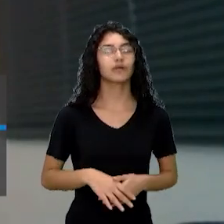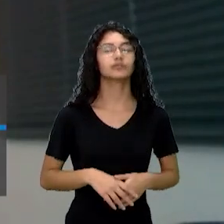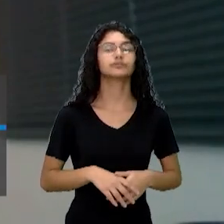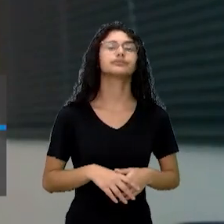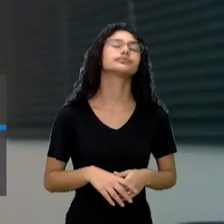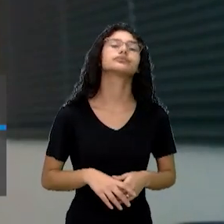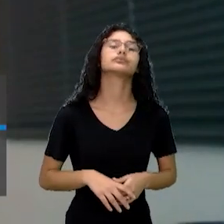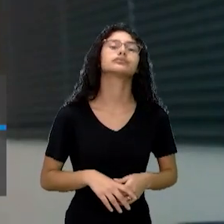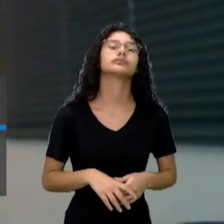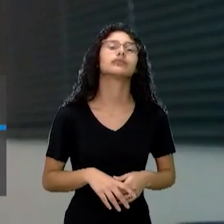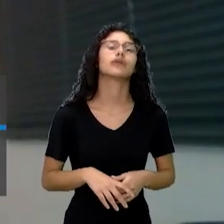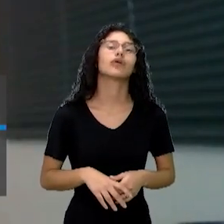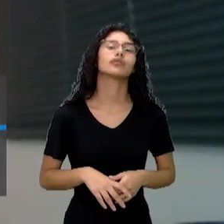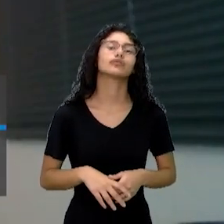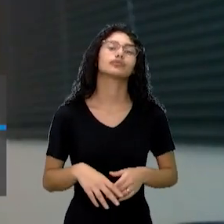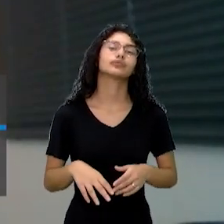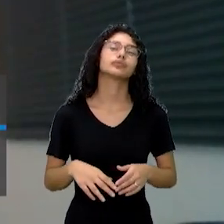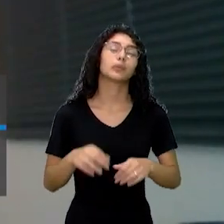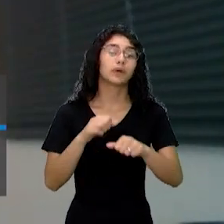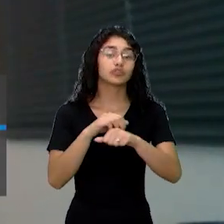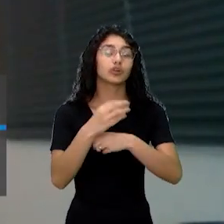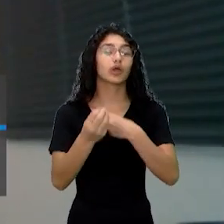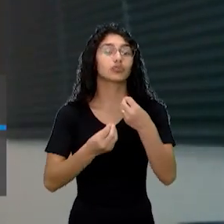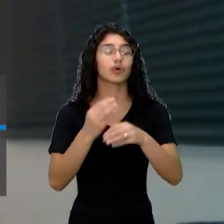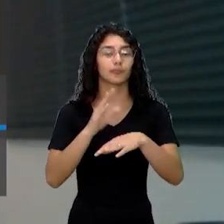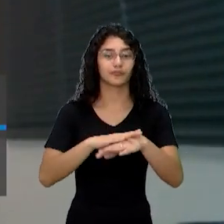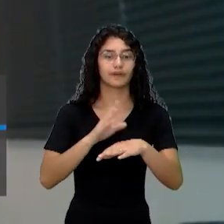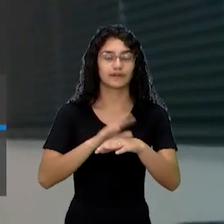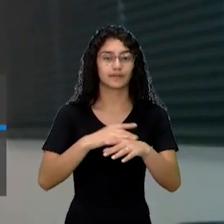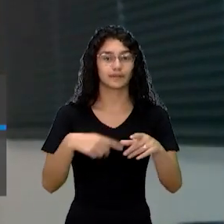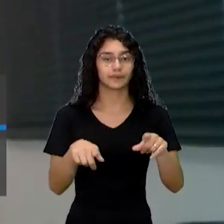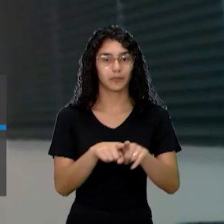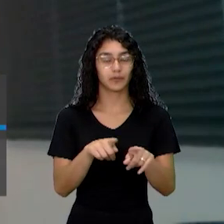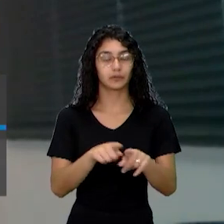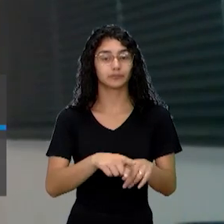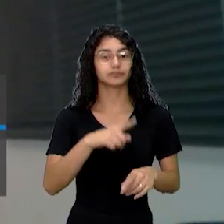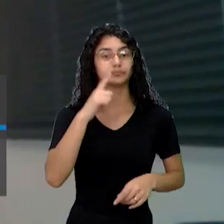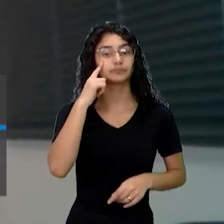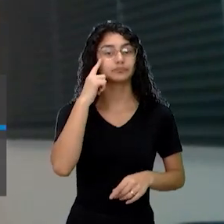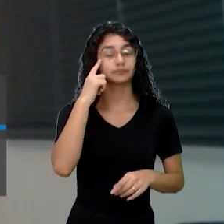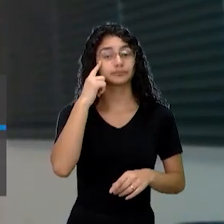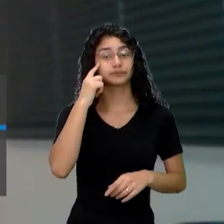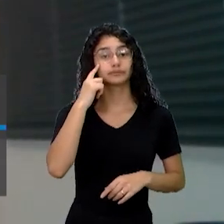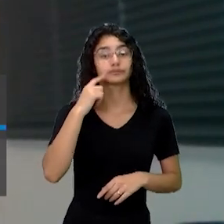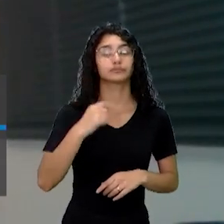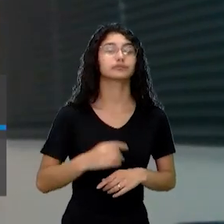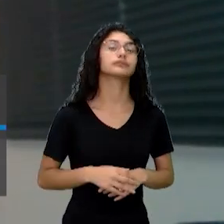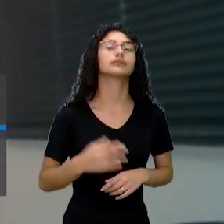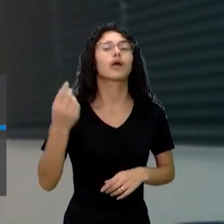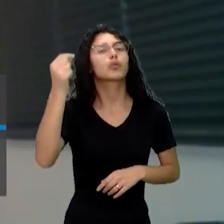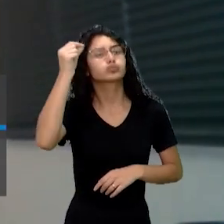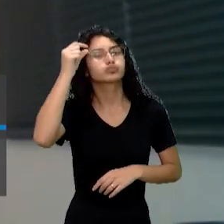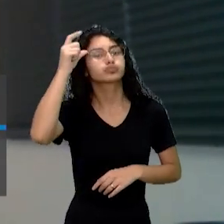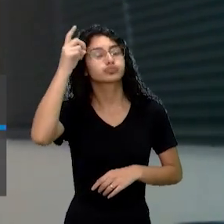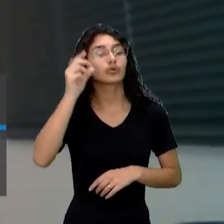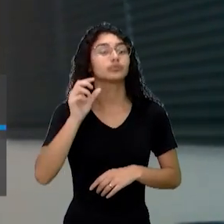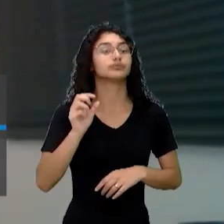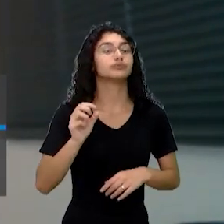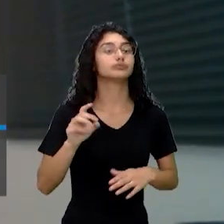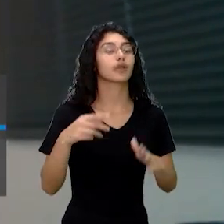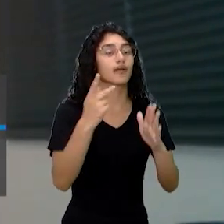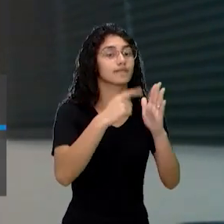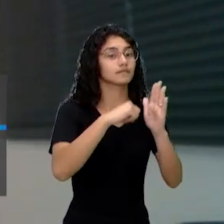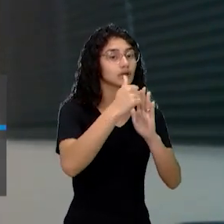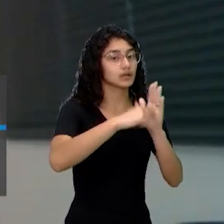dos instrumentos que podem ser utilizados para isso. Para a gente pensar no enriquecimento curricular, bastaria a avaliação pedagógica, a gente